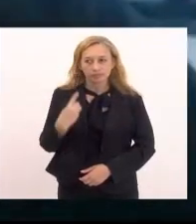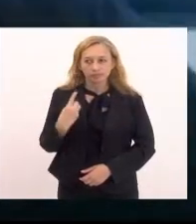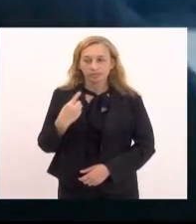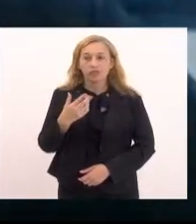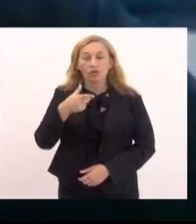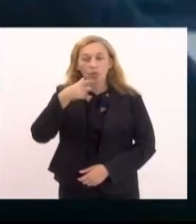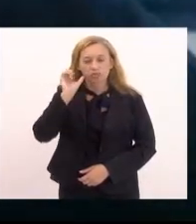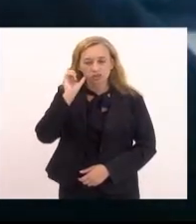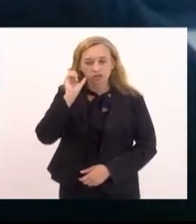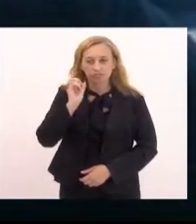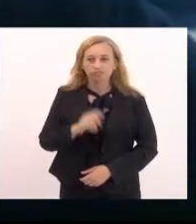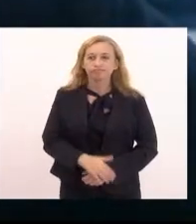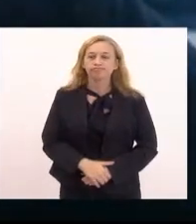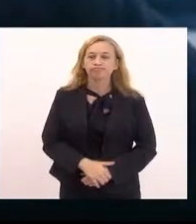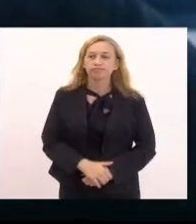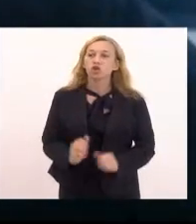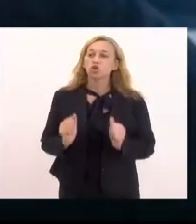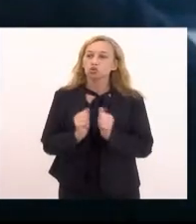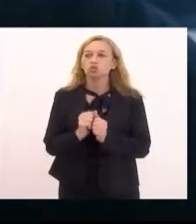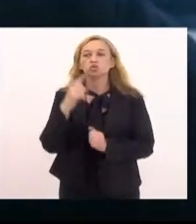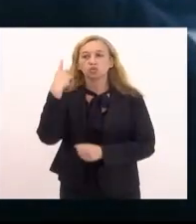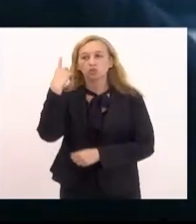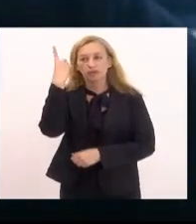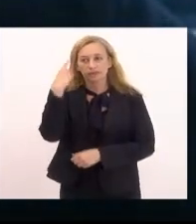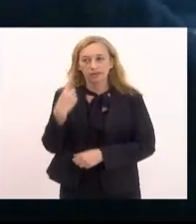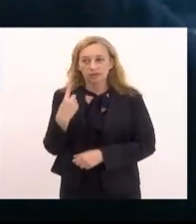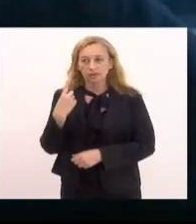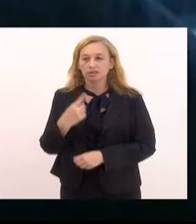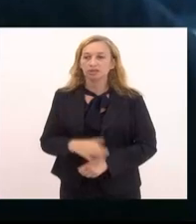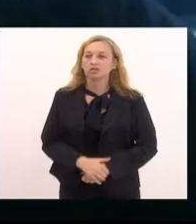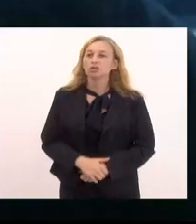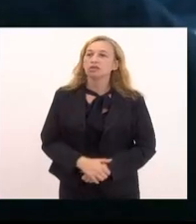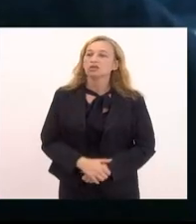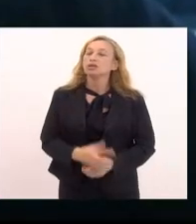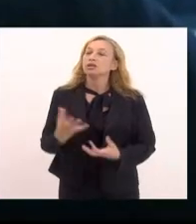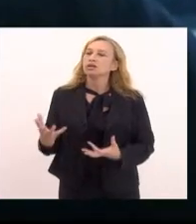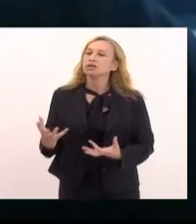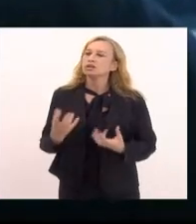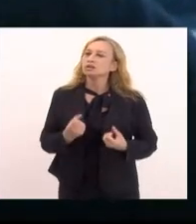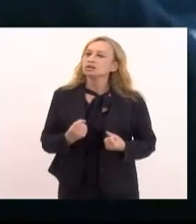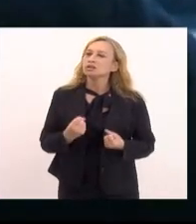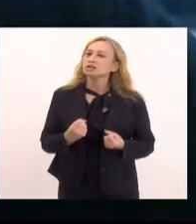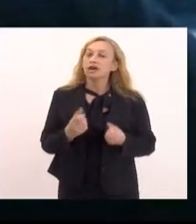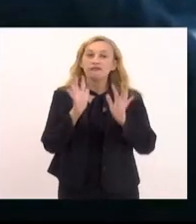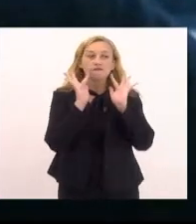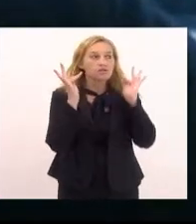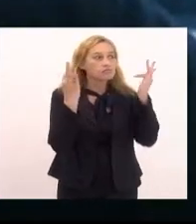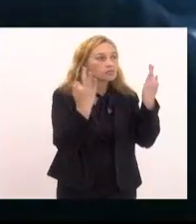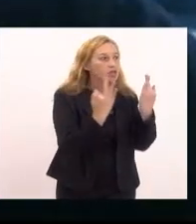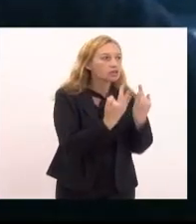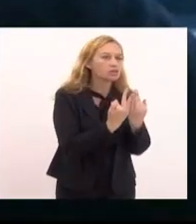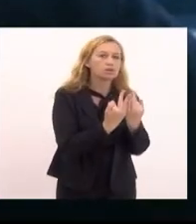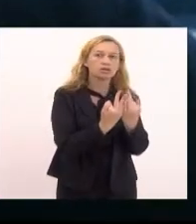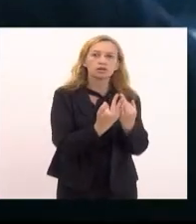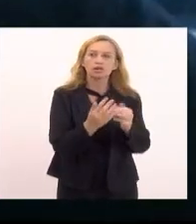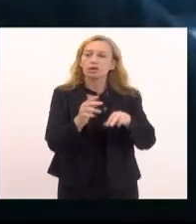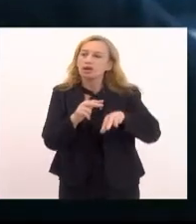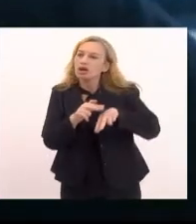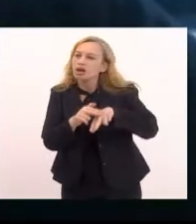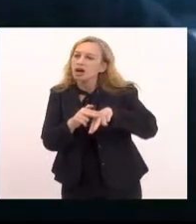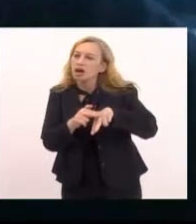ontem, junto com a Dani Monteiro, nós recebemos os familiares, a viúva, a